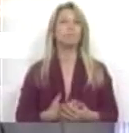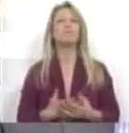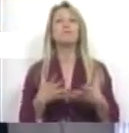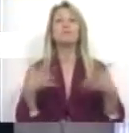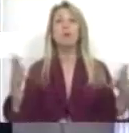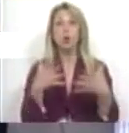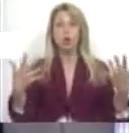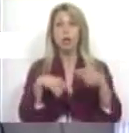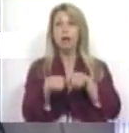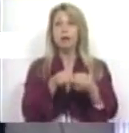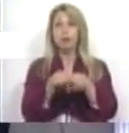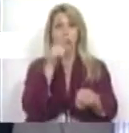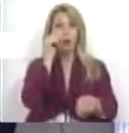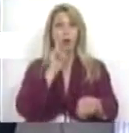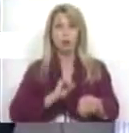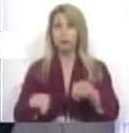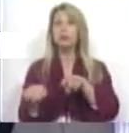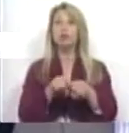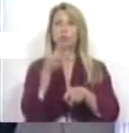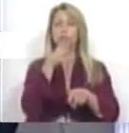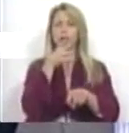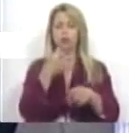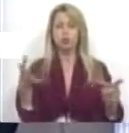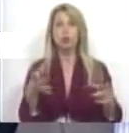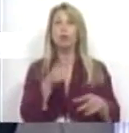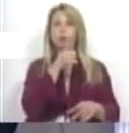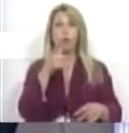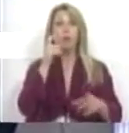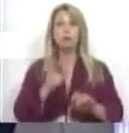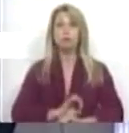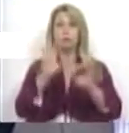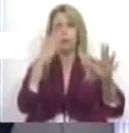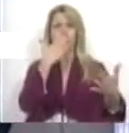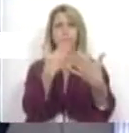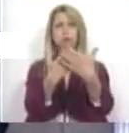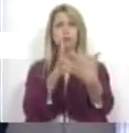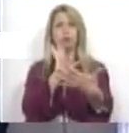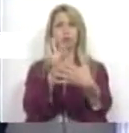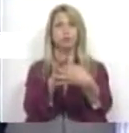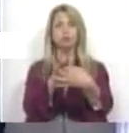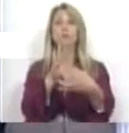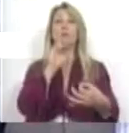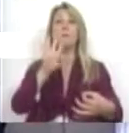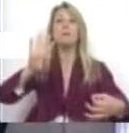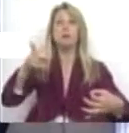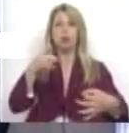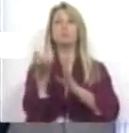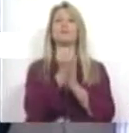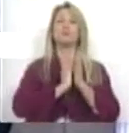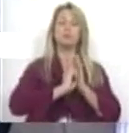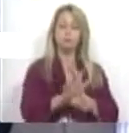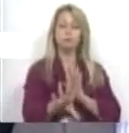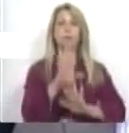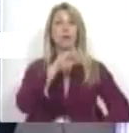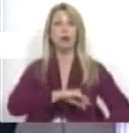de deputados e de deputadas com um compromisso claro perante o país: repor rendimentos do